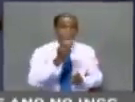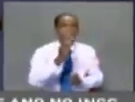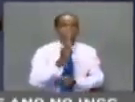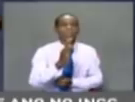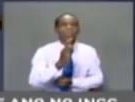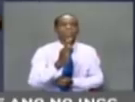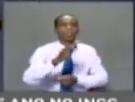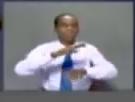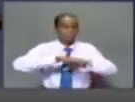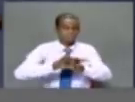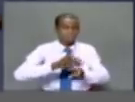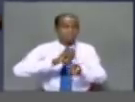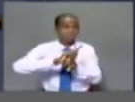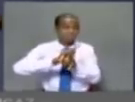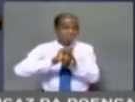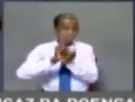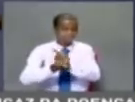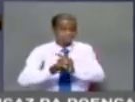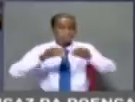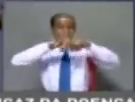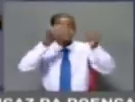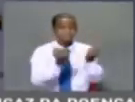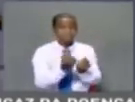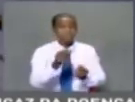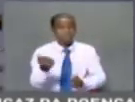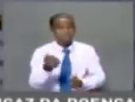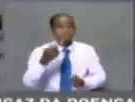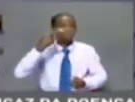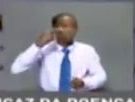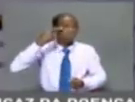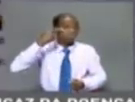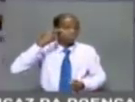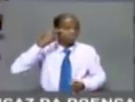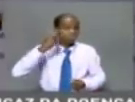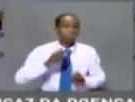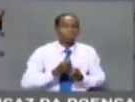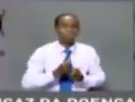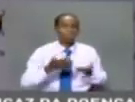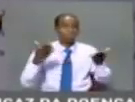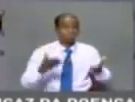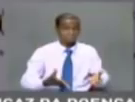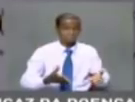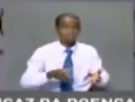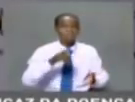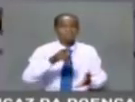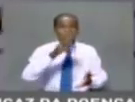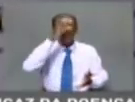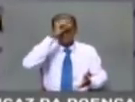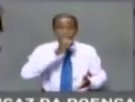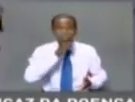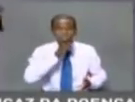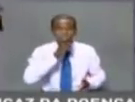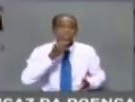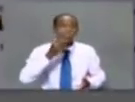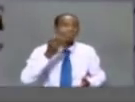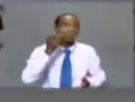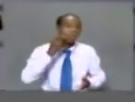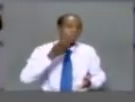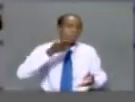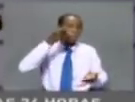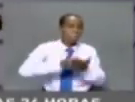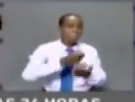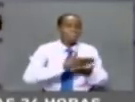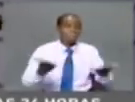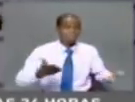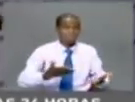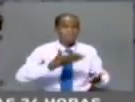empresa chinesa, a AVIC. Nesta altura, o governo angolano já havia pago ao CIF cerca de 1 bilhão e